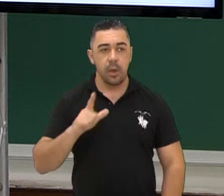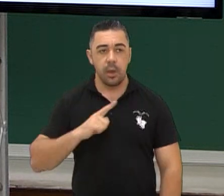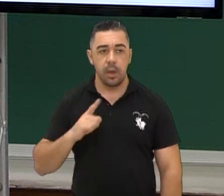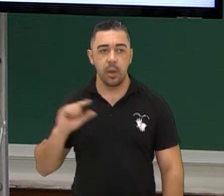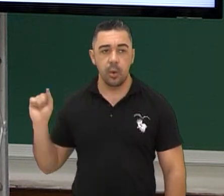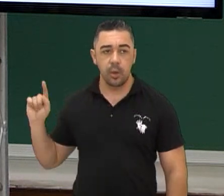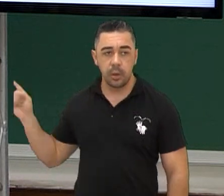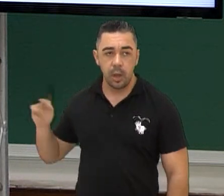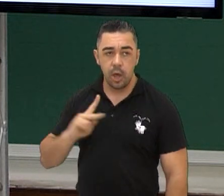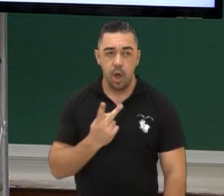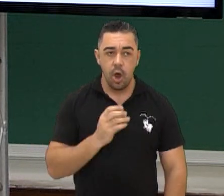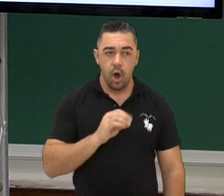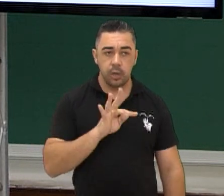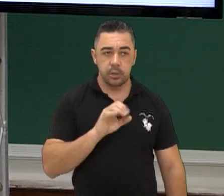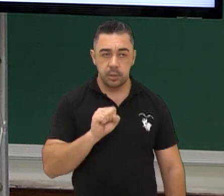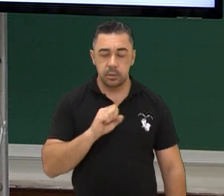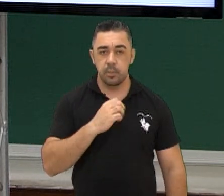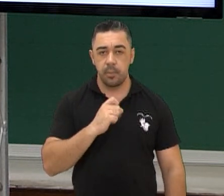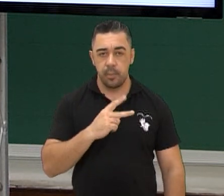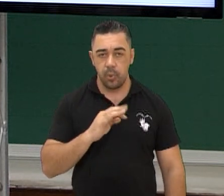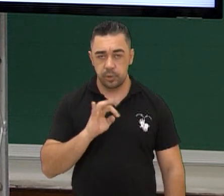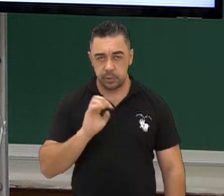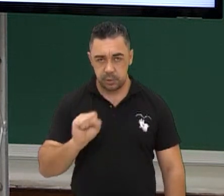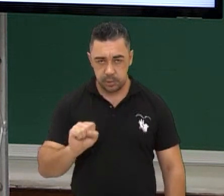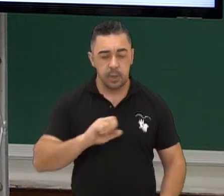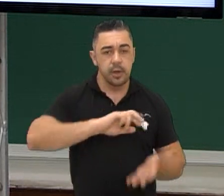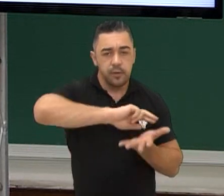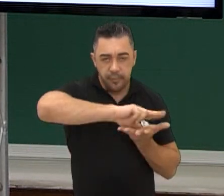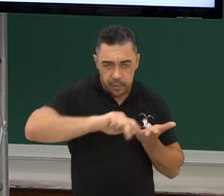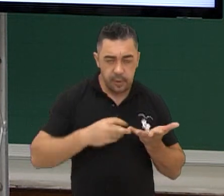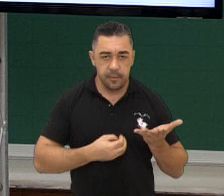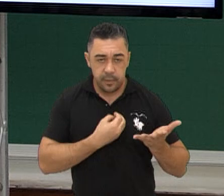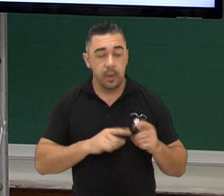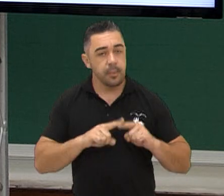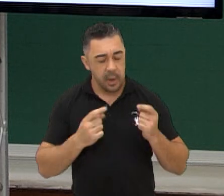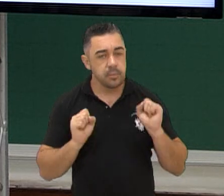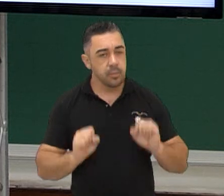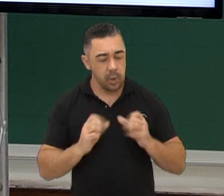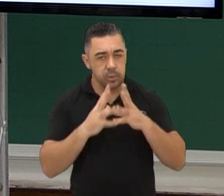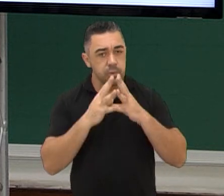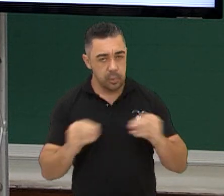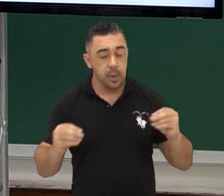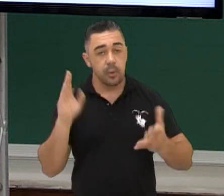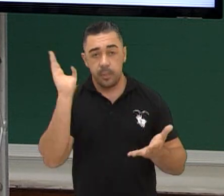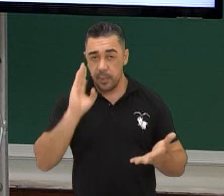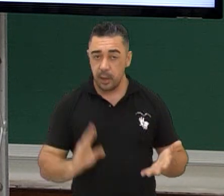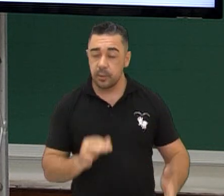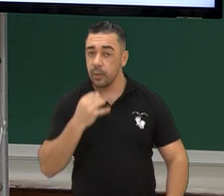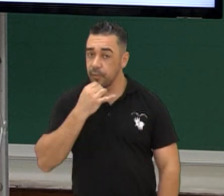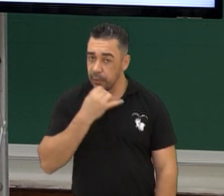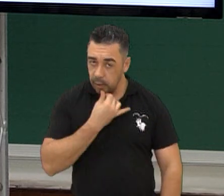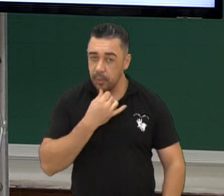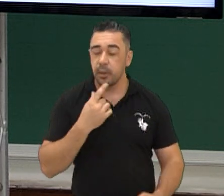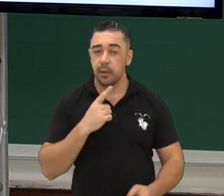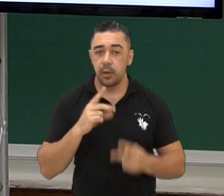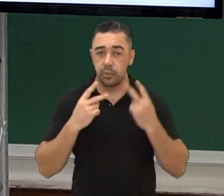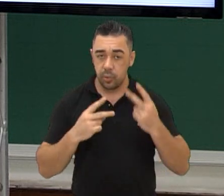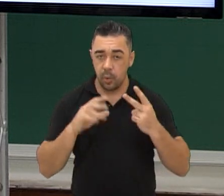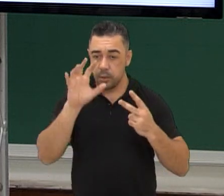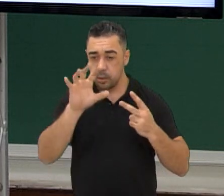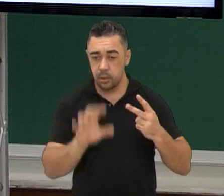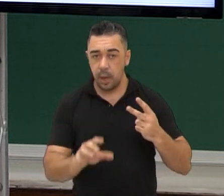hotspots. O que significa isso? Área com grande biodiversidade, mas muito ameaçada. Tá? Então, o Brasil, infelizmente, tem 2